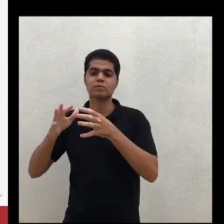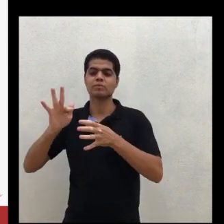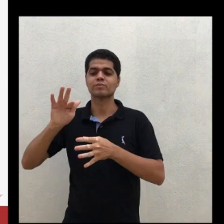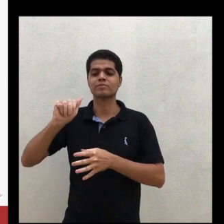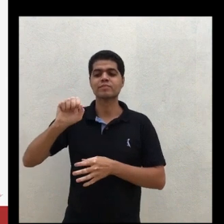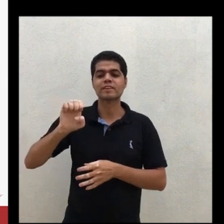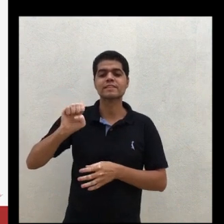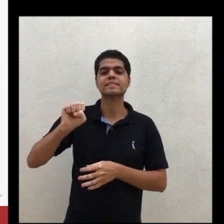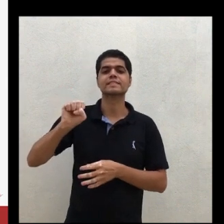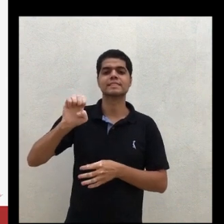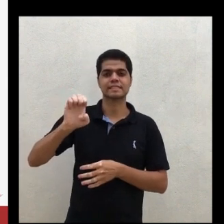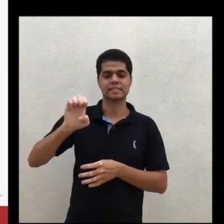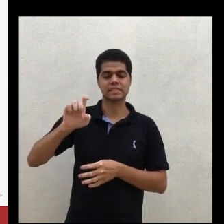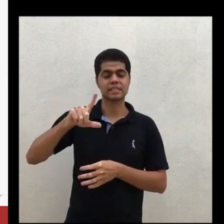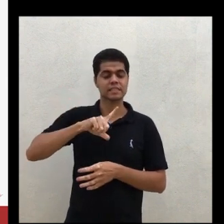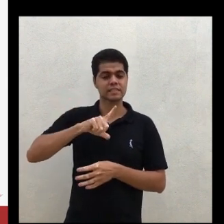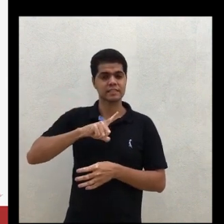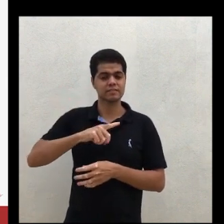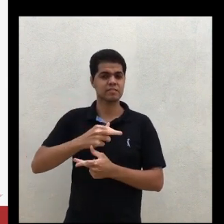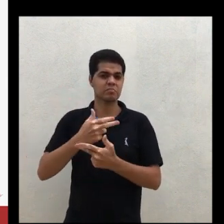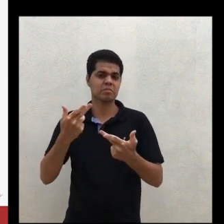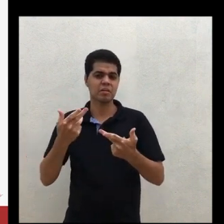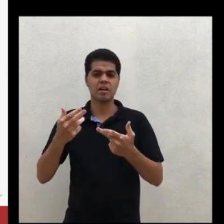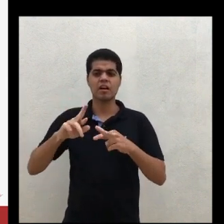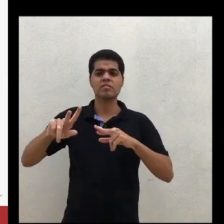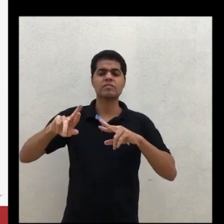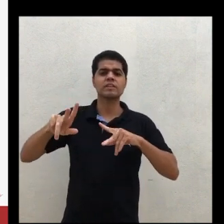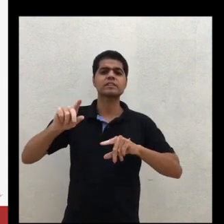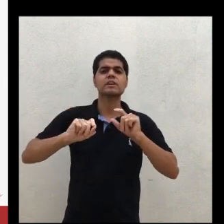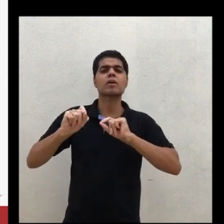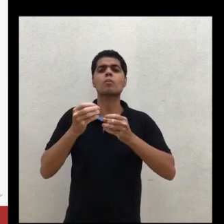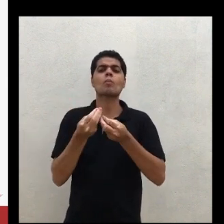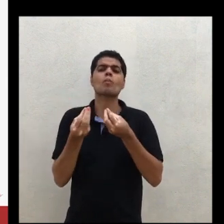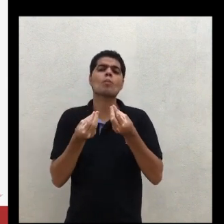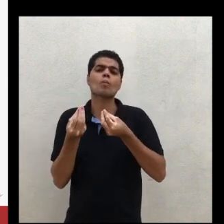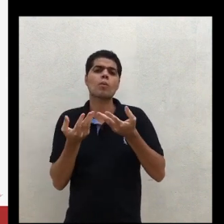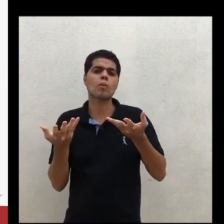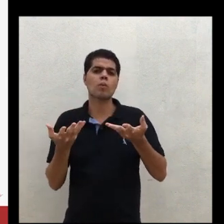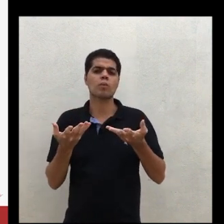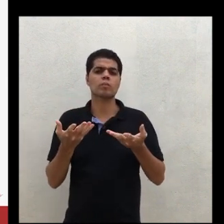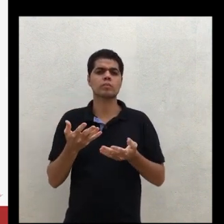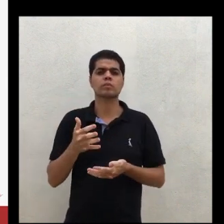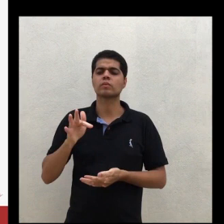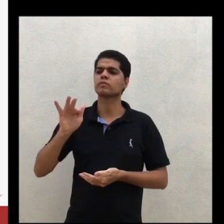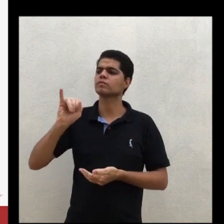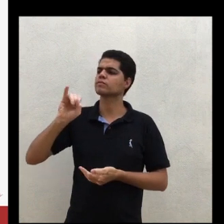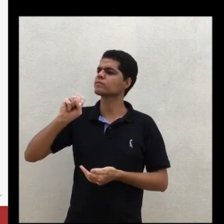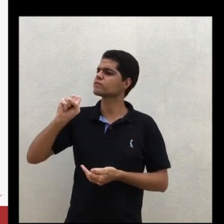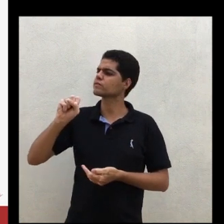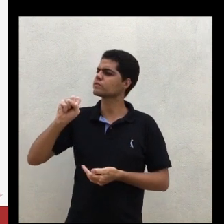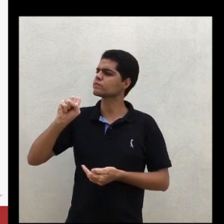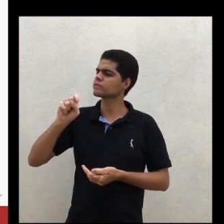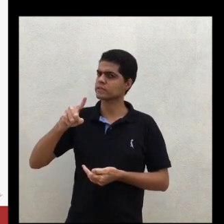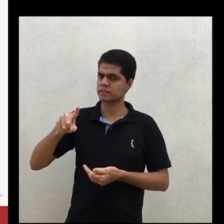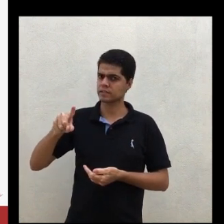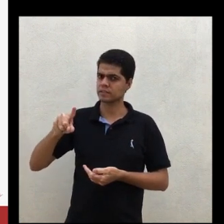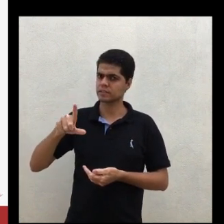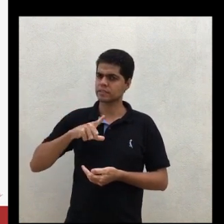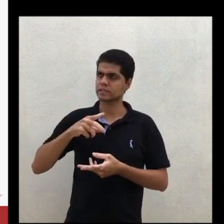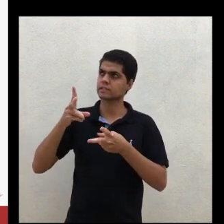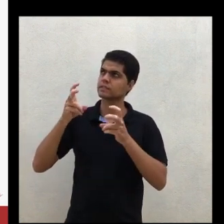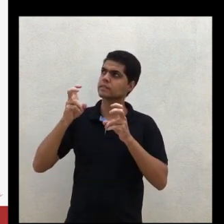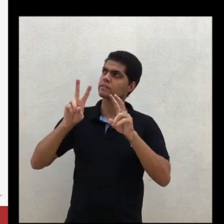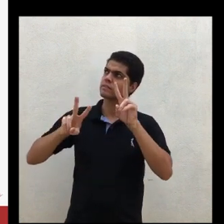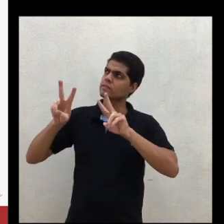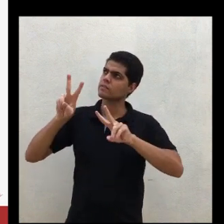fuzzy, tá? Que chama FIS. Né? E lá você tenta modelar o raciocínio humano por meio de